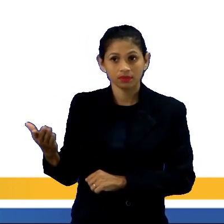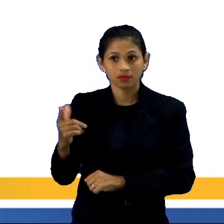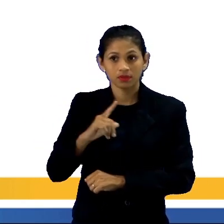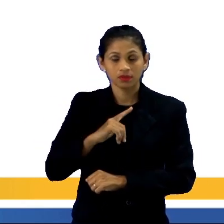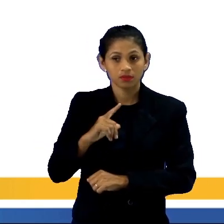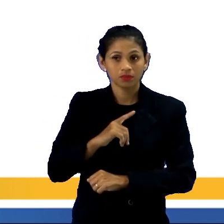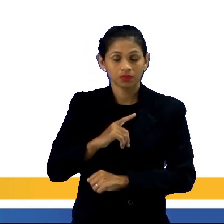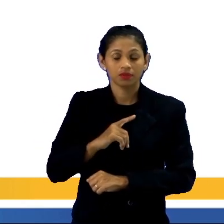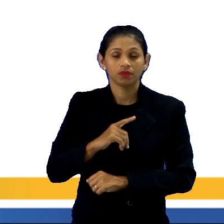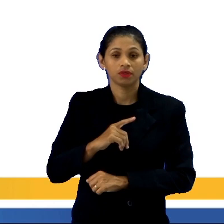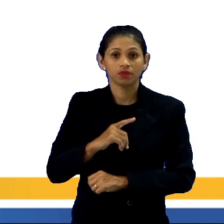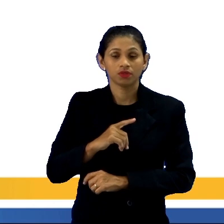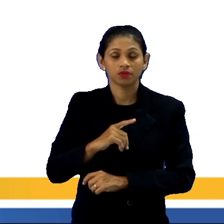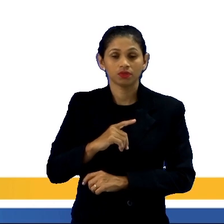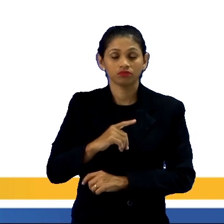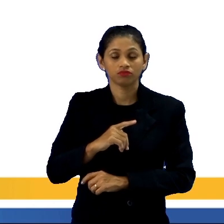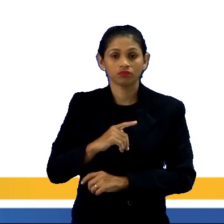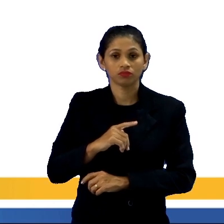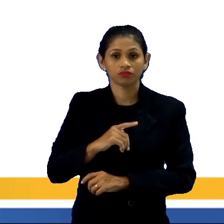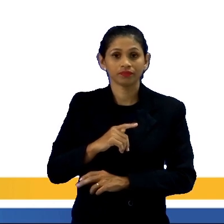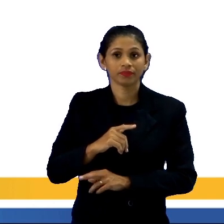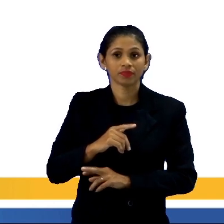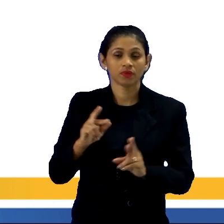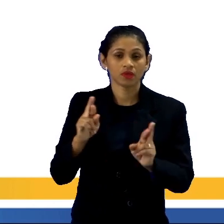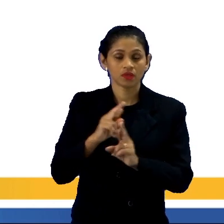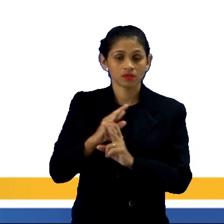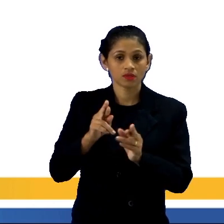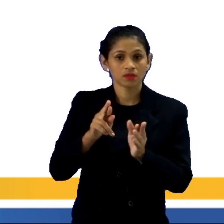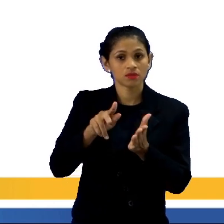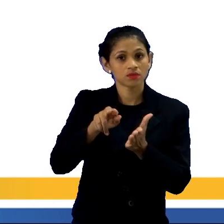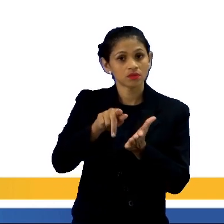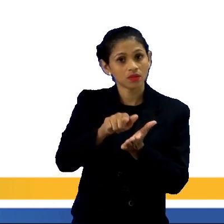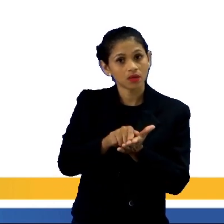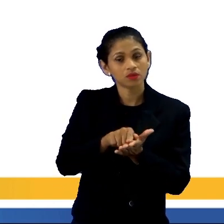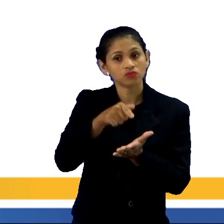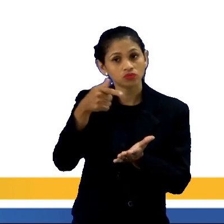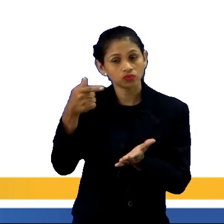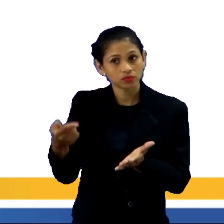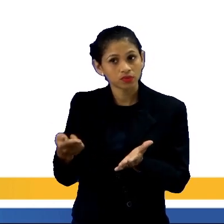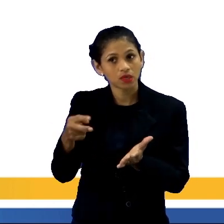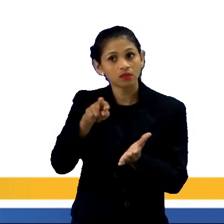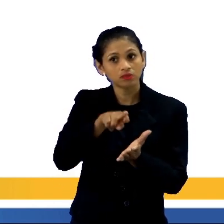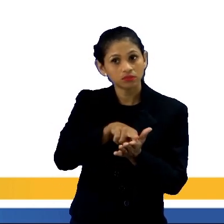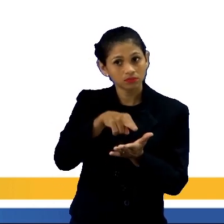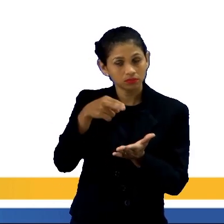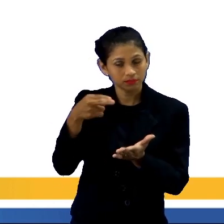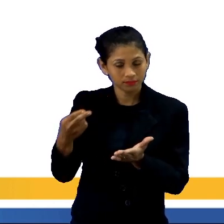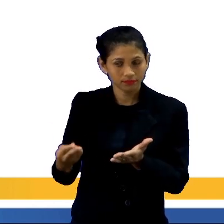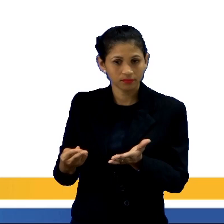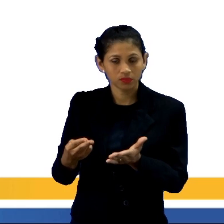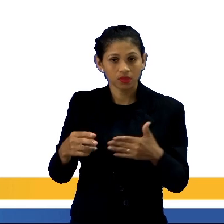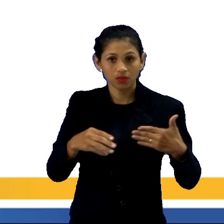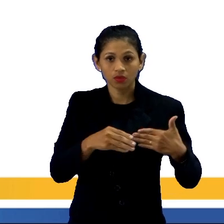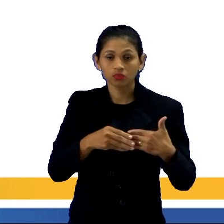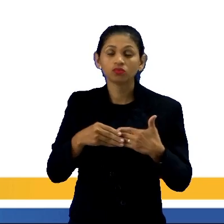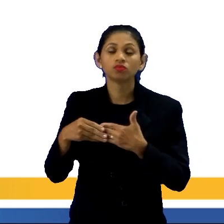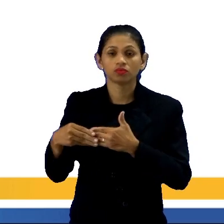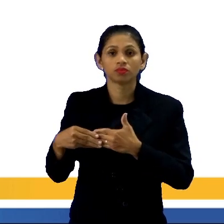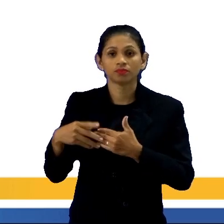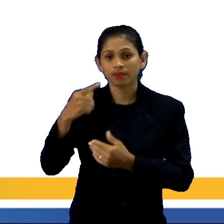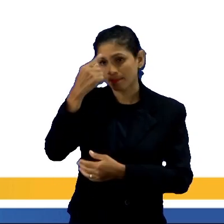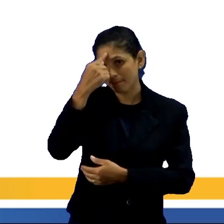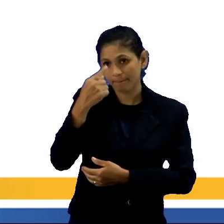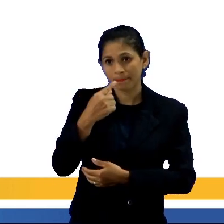esfera jornalística, veiculado em jornais e revistas, né? Já falamos muito sobre isso. E aí eu trouxe para vocês a imagem